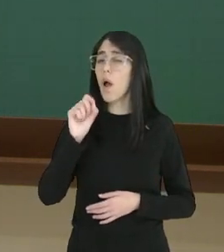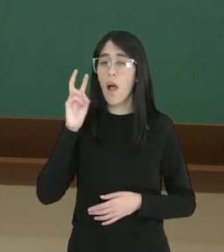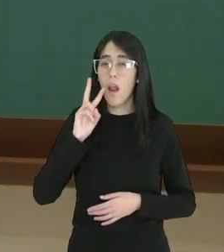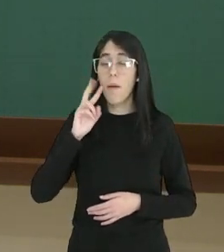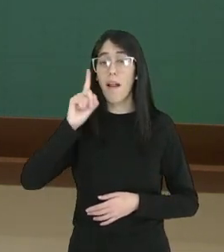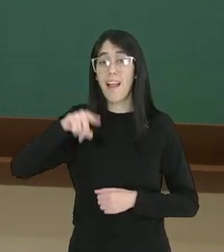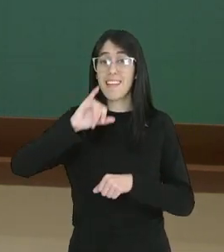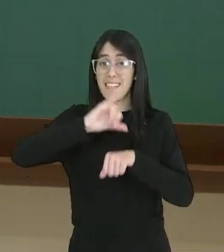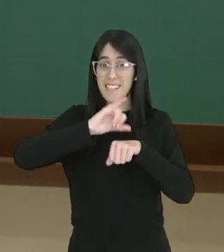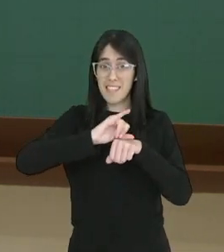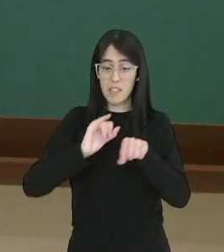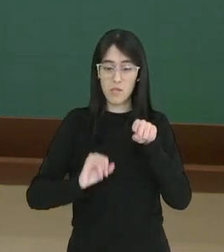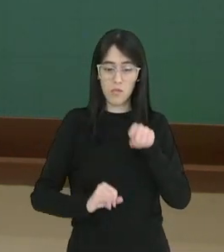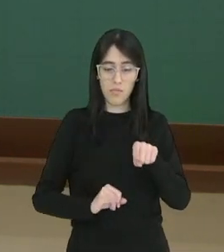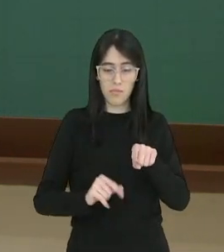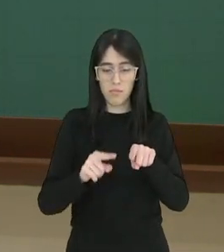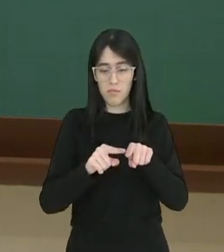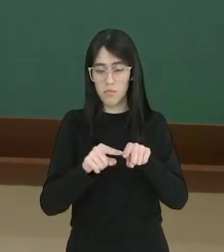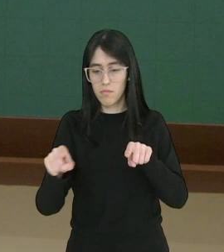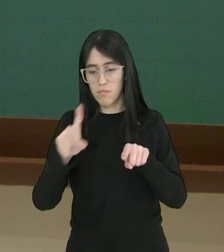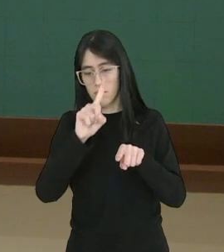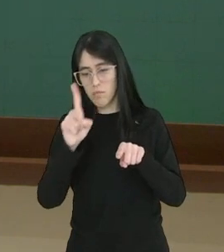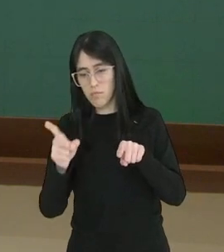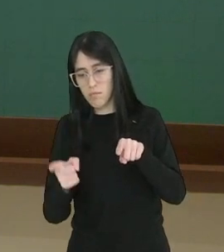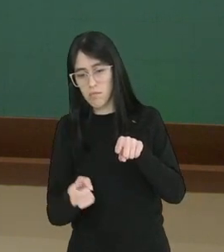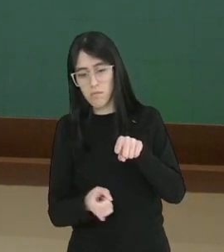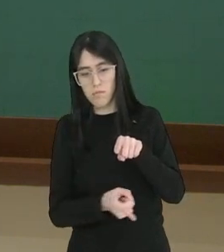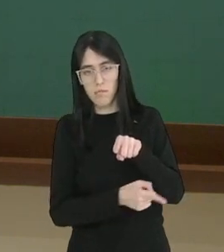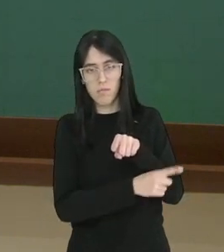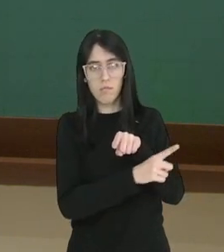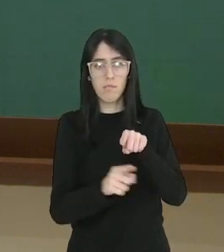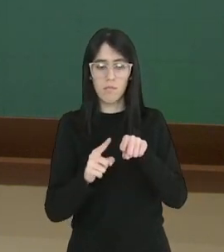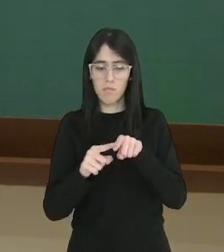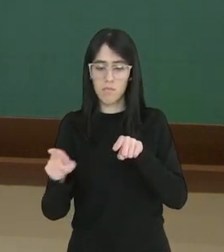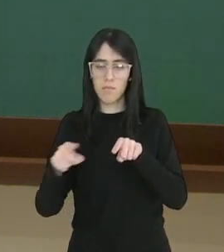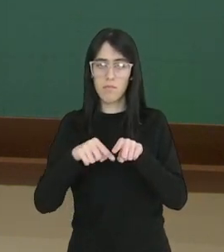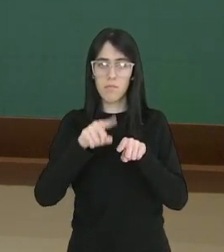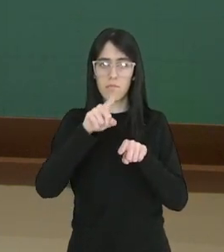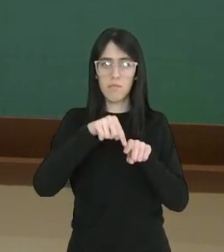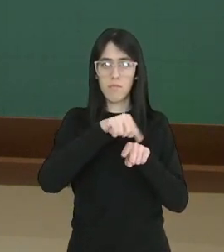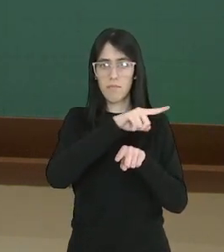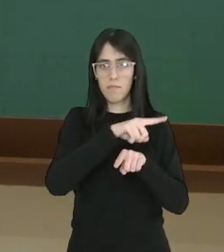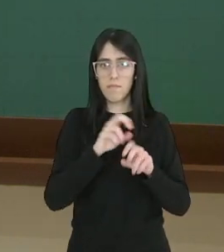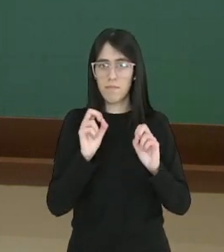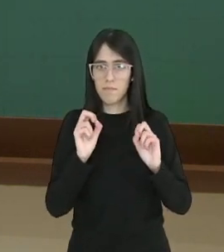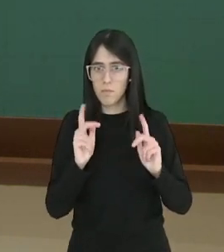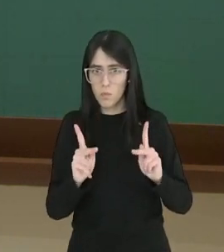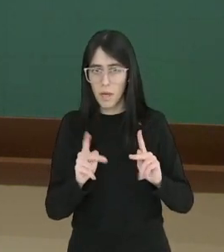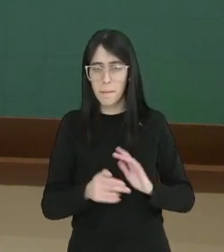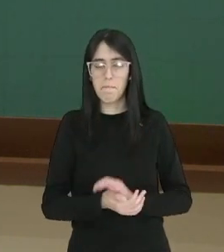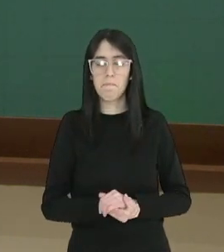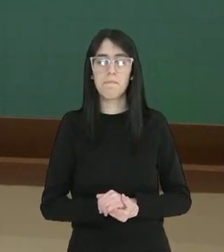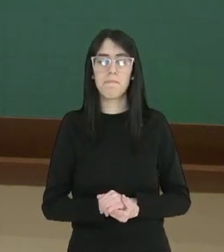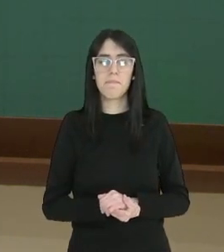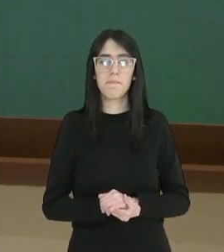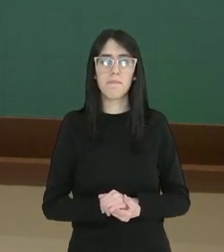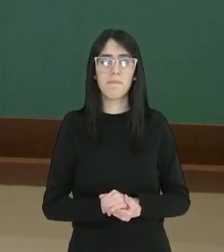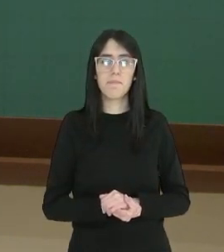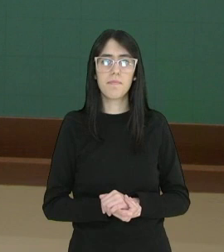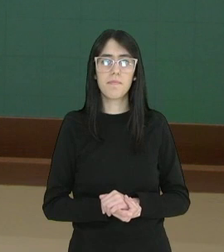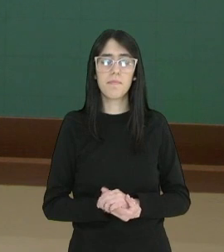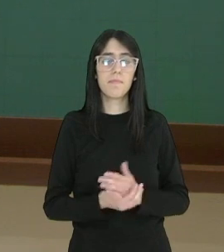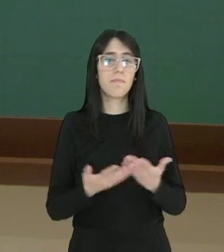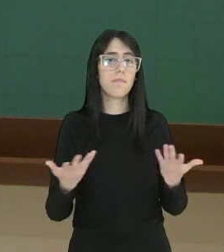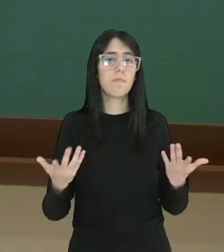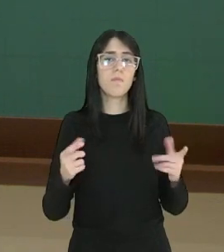distância do ponto central até um ponto que está exatamente em cima aqui da borda da circunferência. Quais